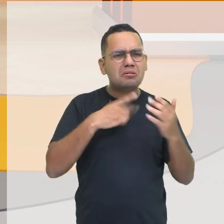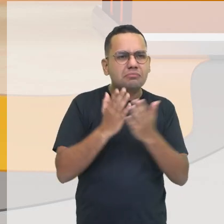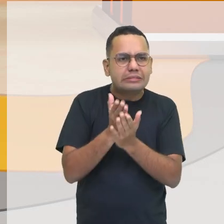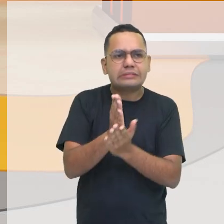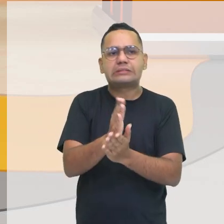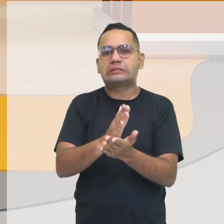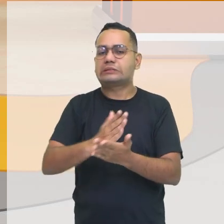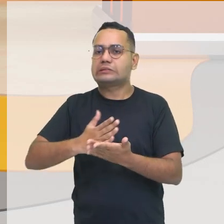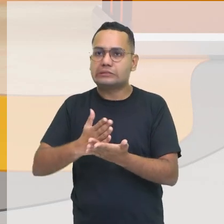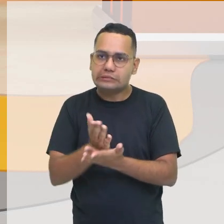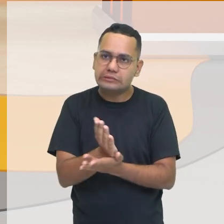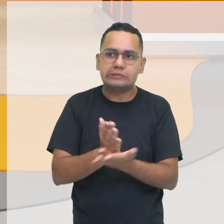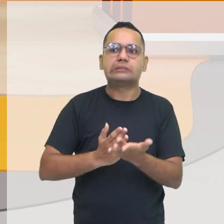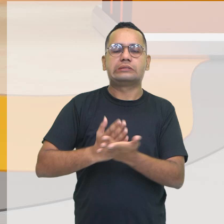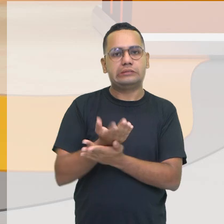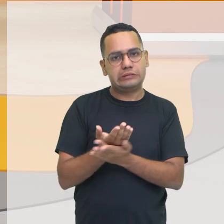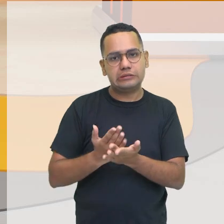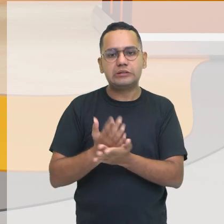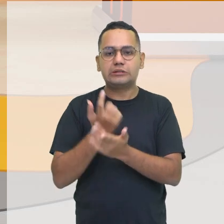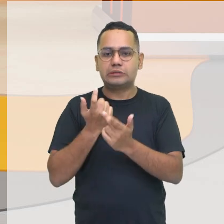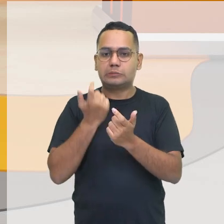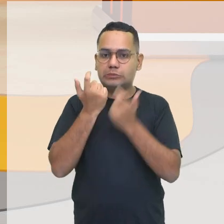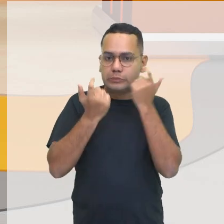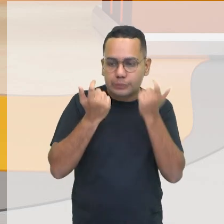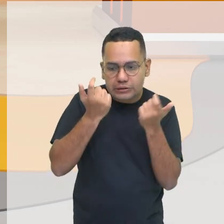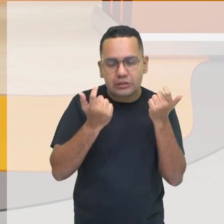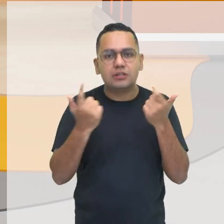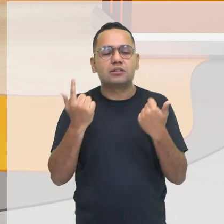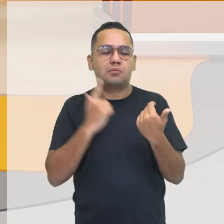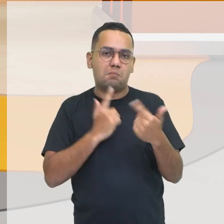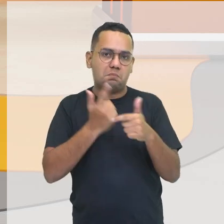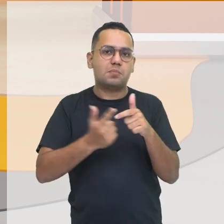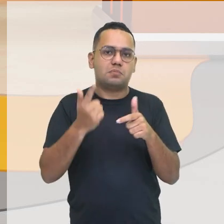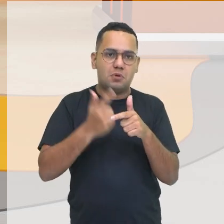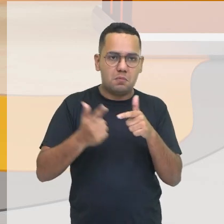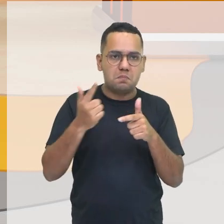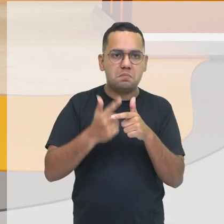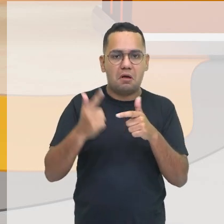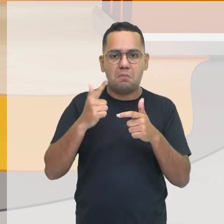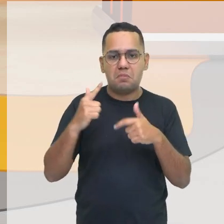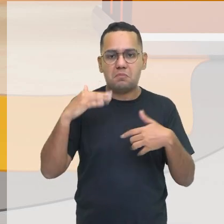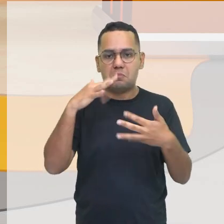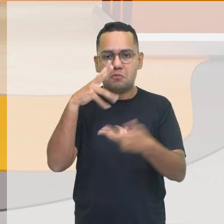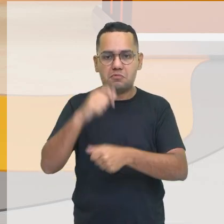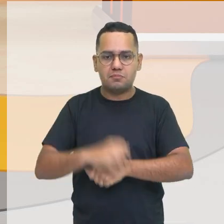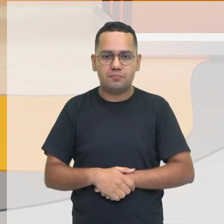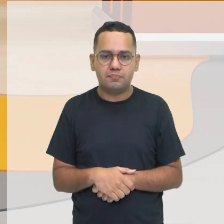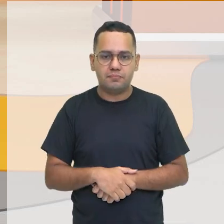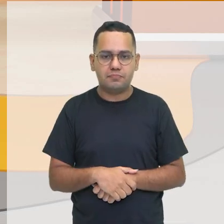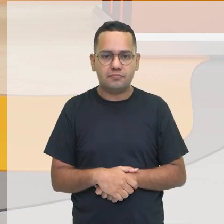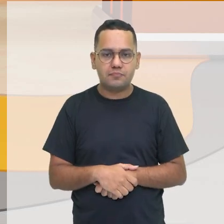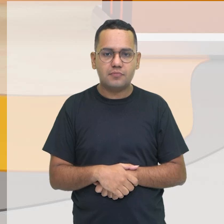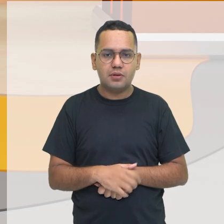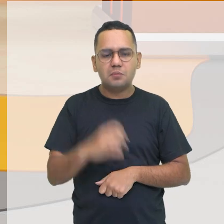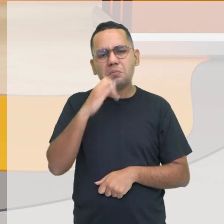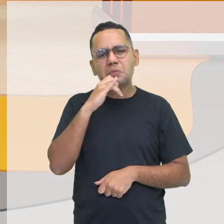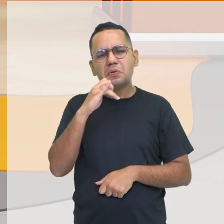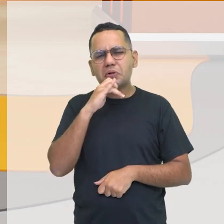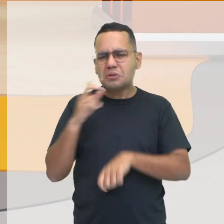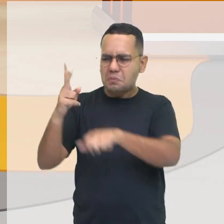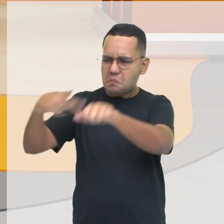setores da sociedade, e isso vai ocasionar problemas também internacionais. Qualquer país